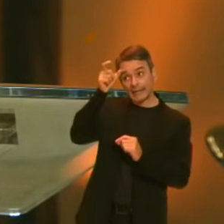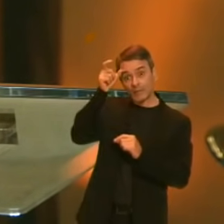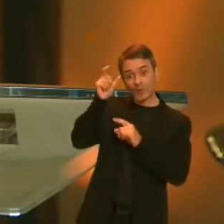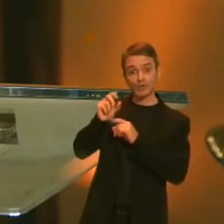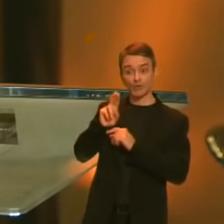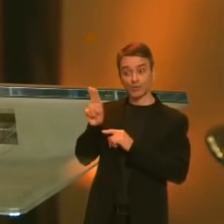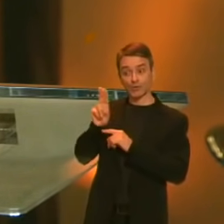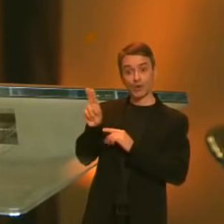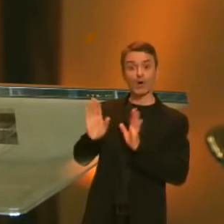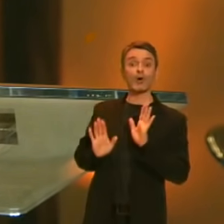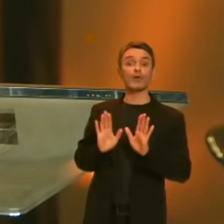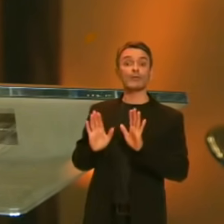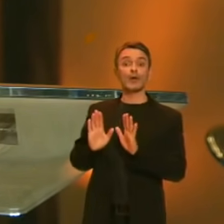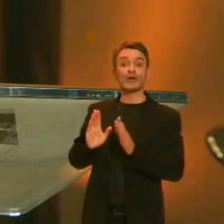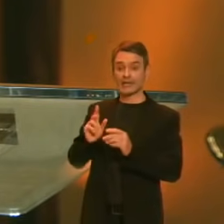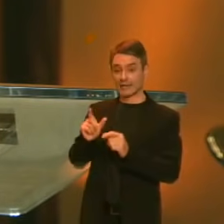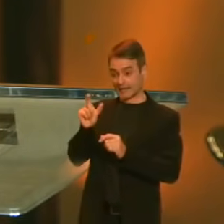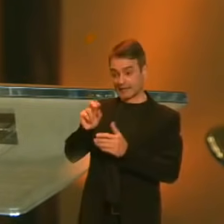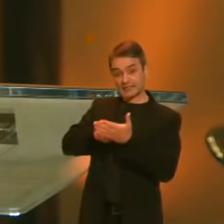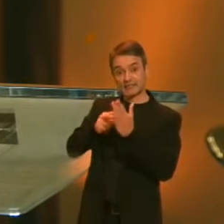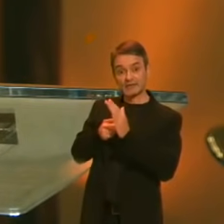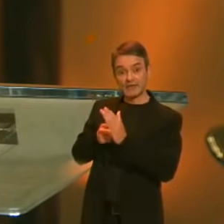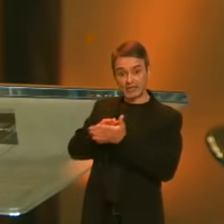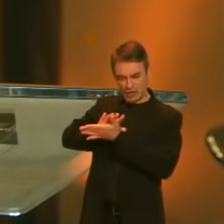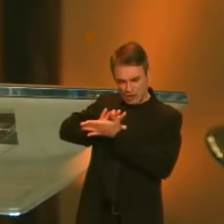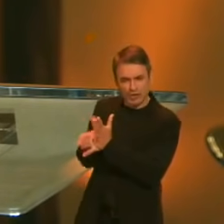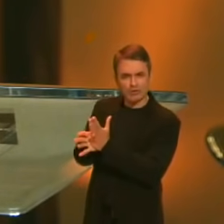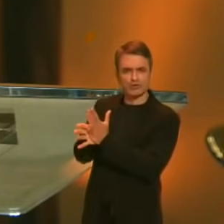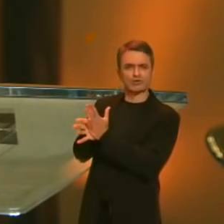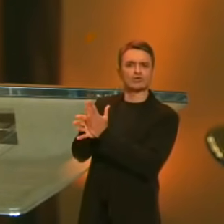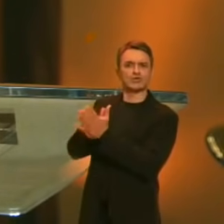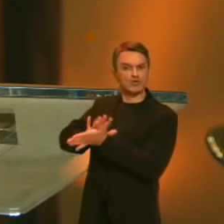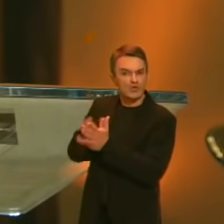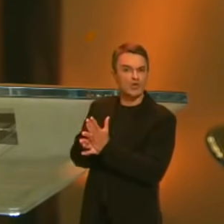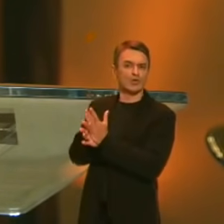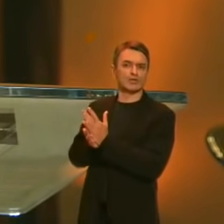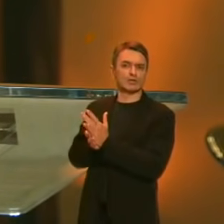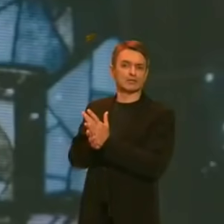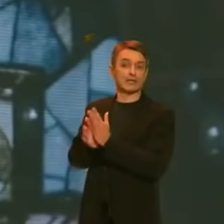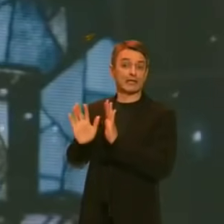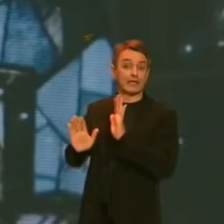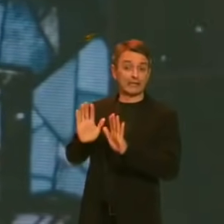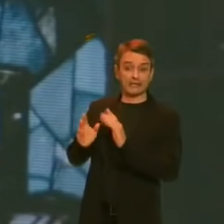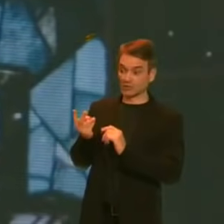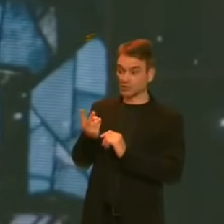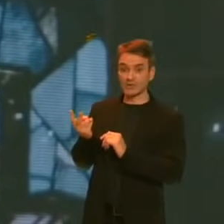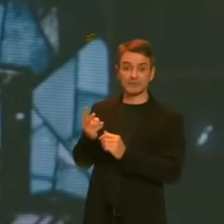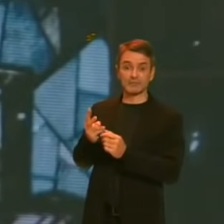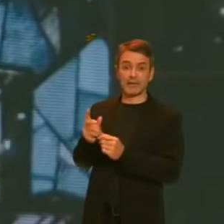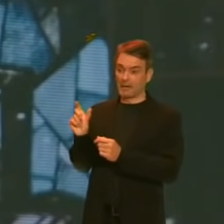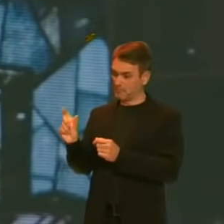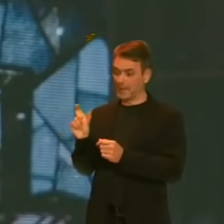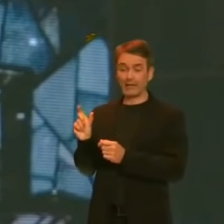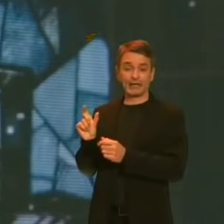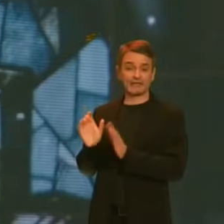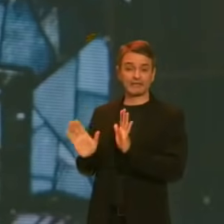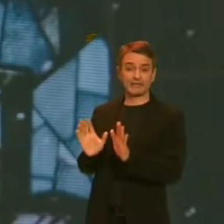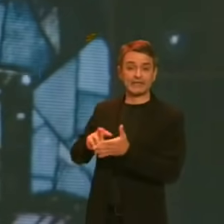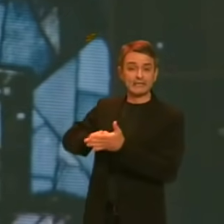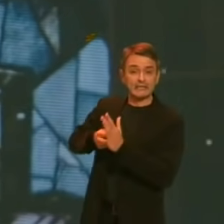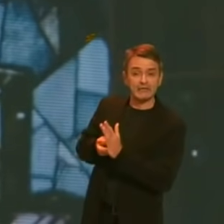príncipe, né, é destruidor, porque Abaddon e Apolion quer dizer exatamente destruidor.